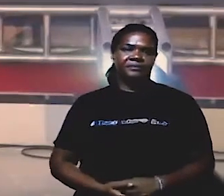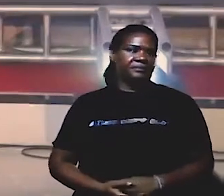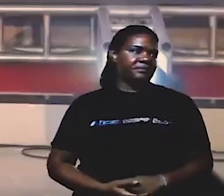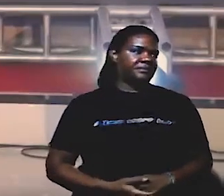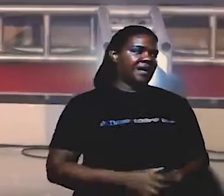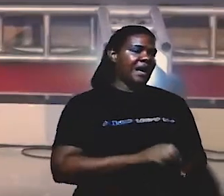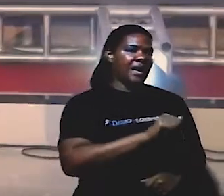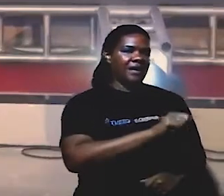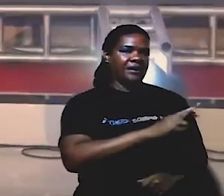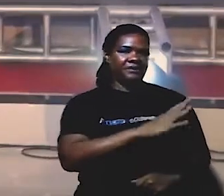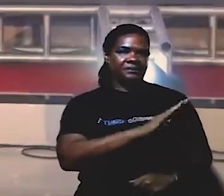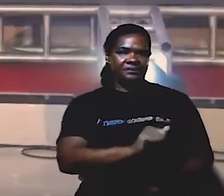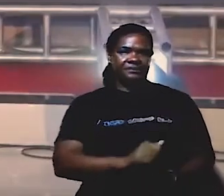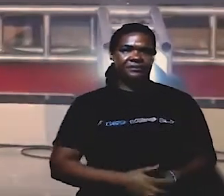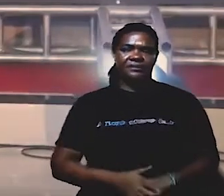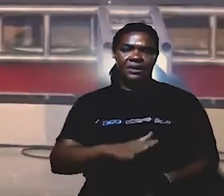Todo Israel